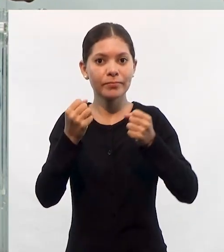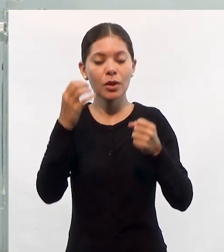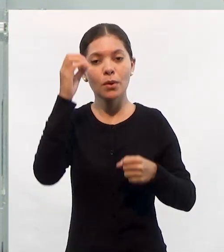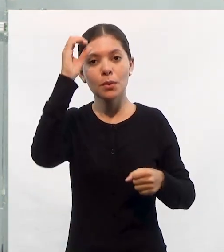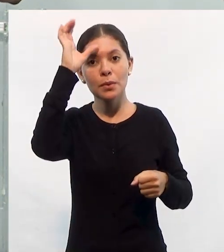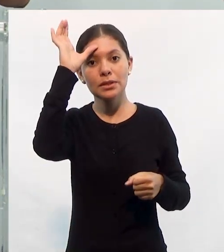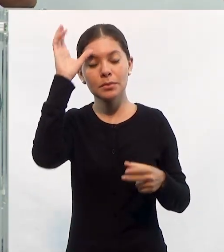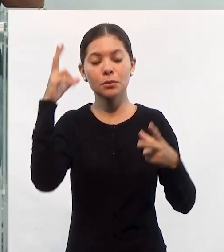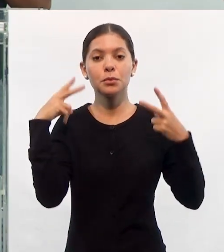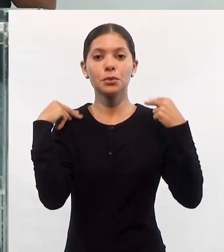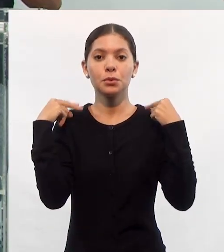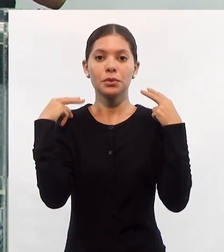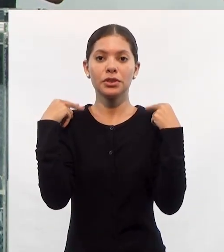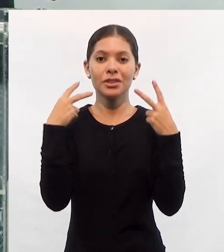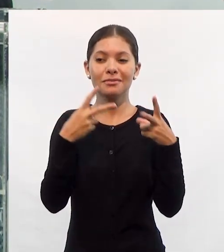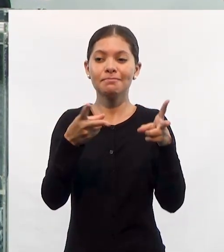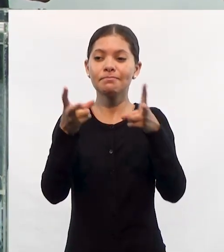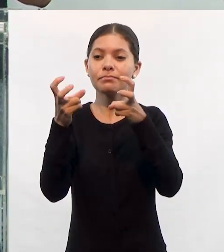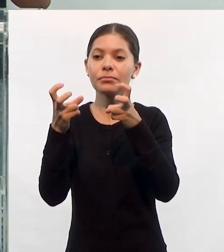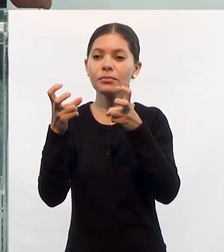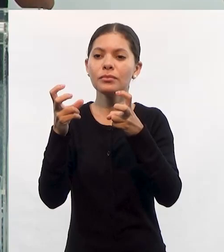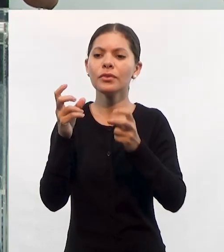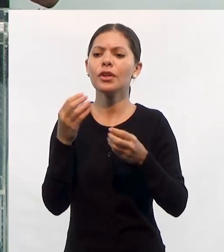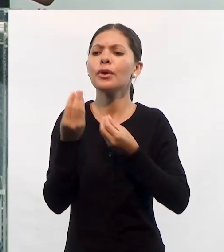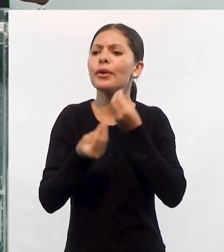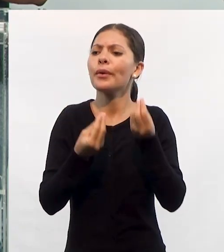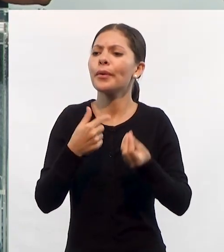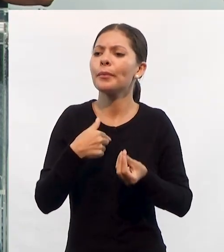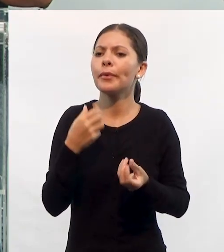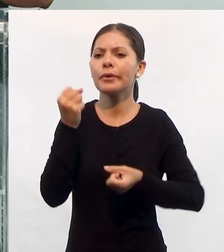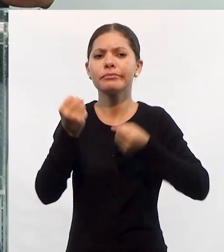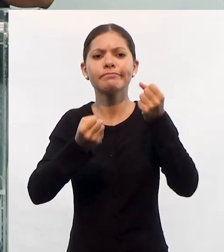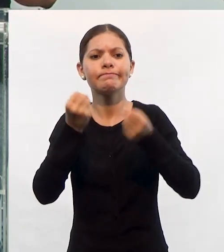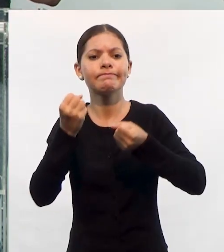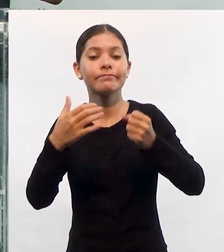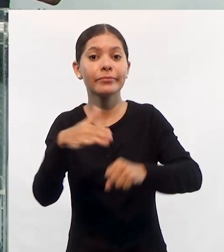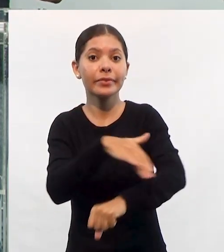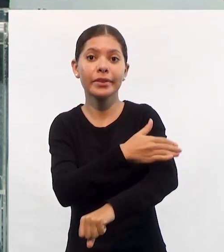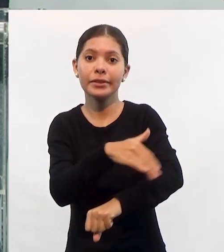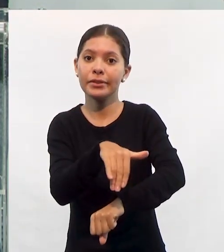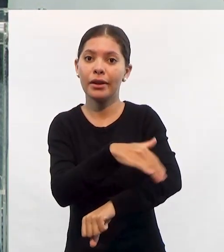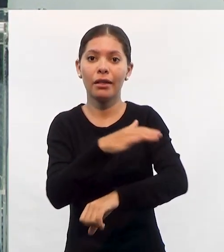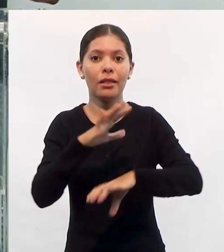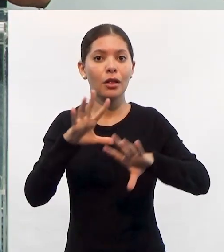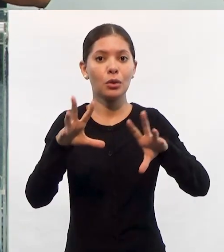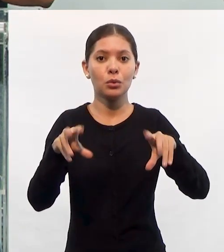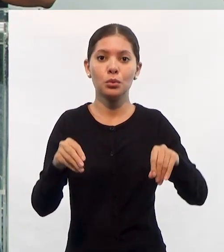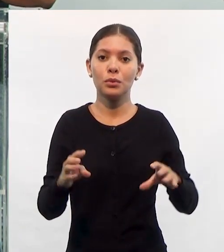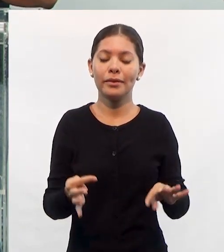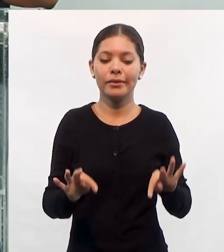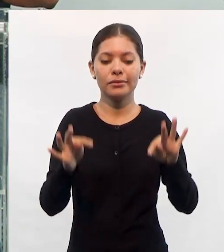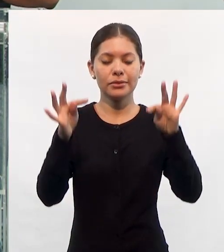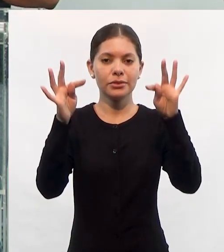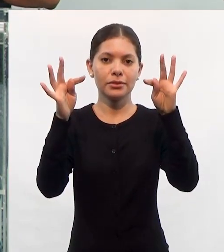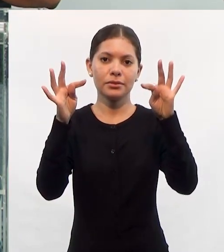conhecimento dele de reconhecer como ele deve dirigir nas estradas. Tudo isso são